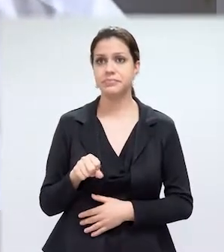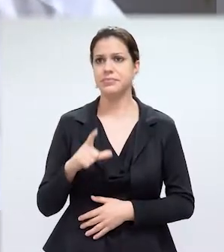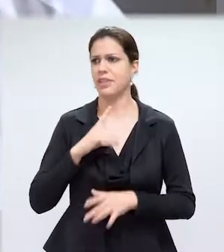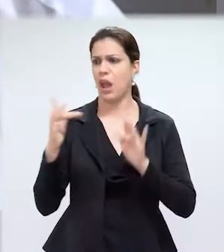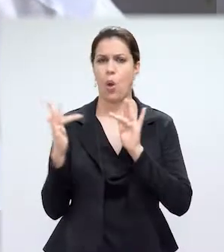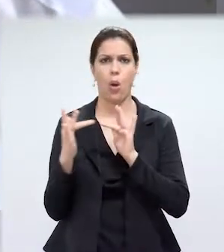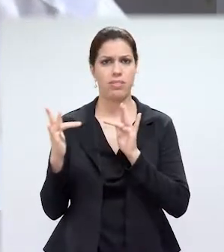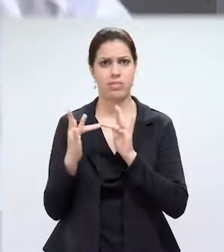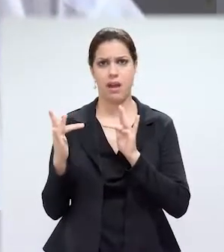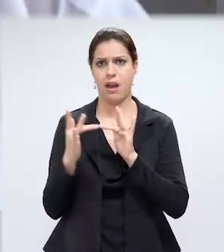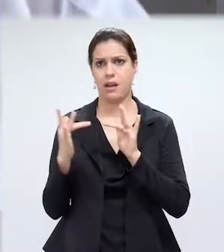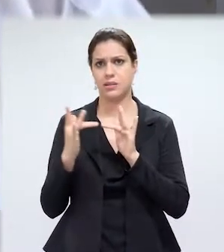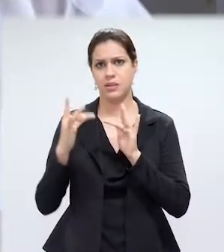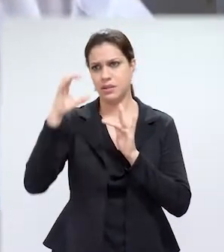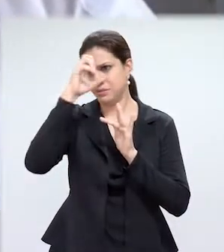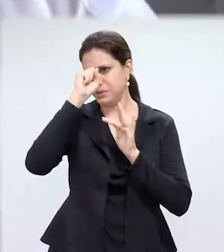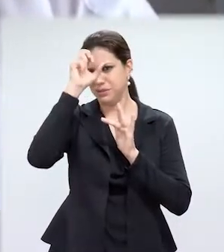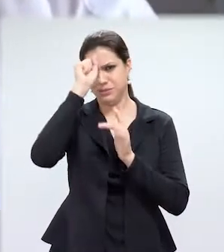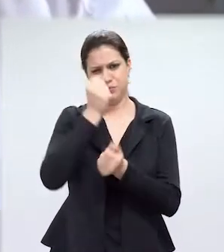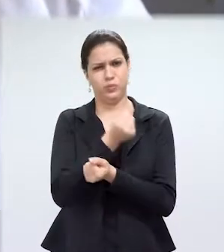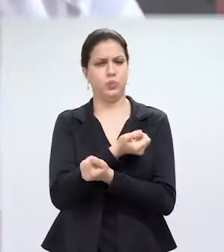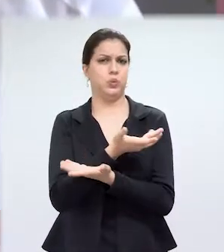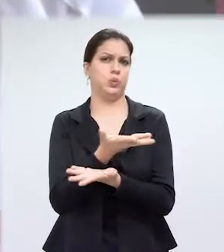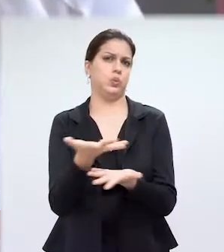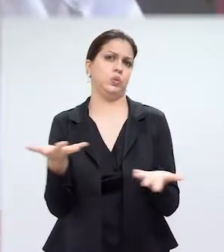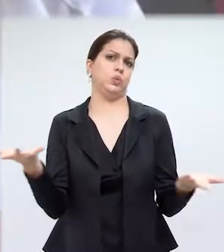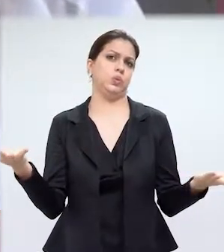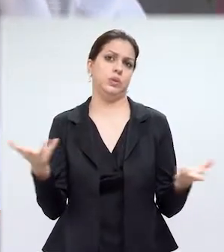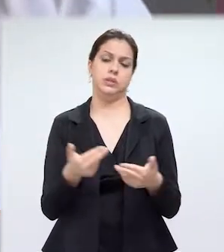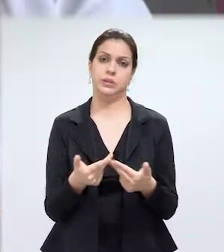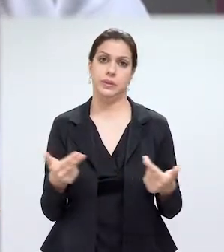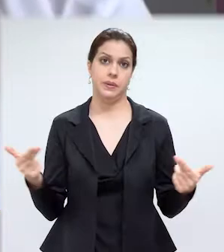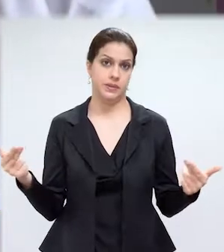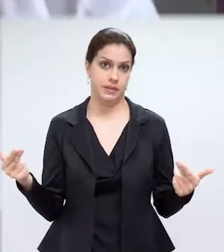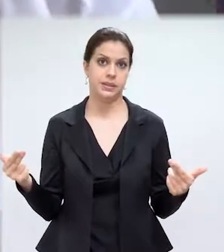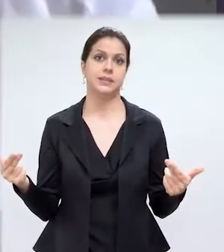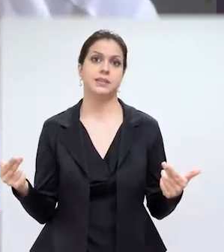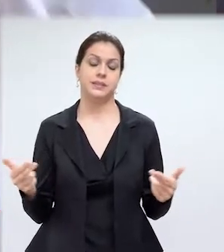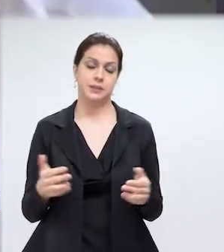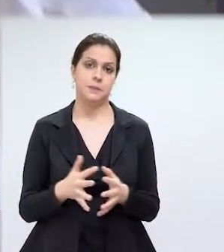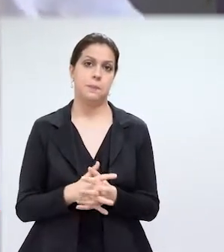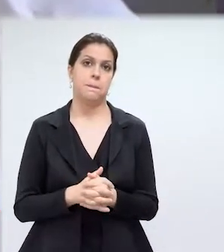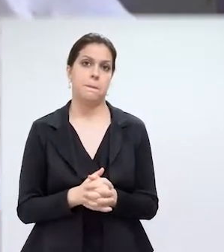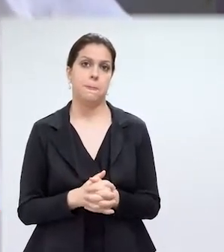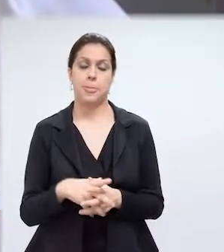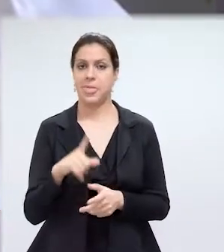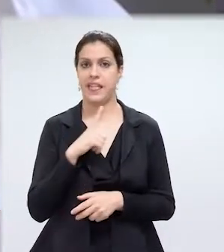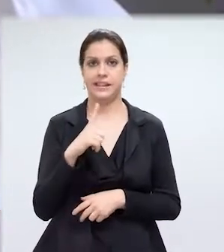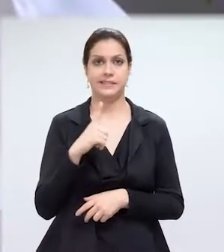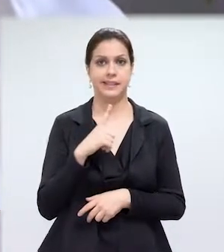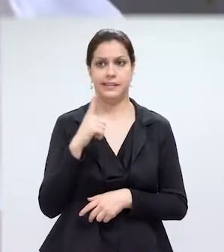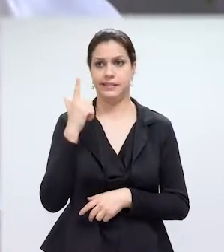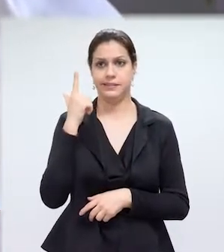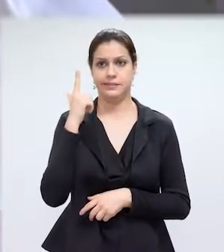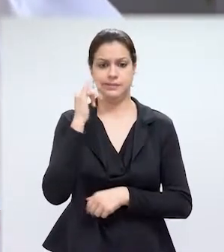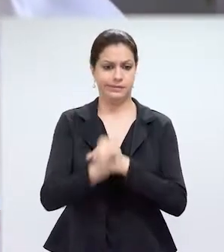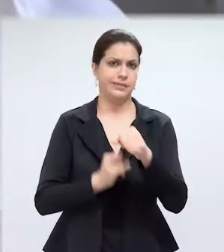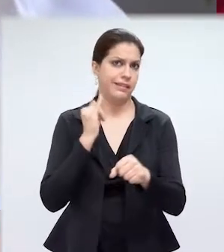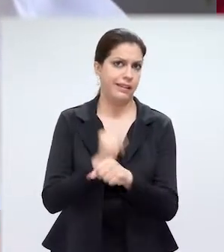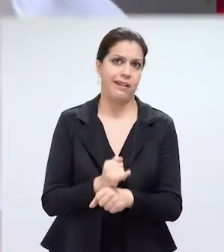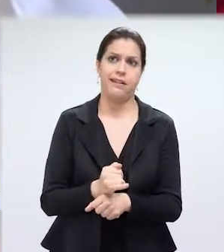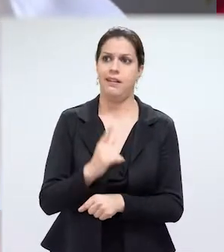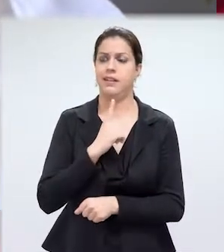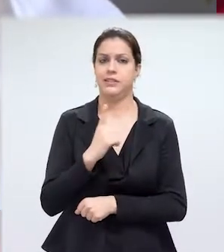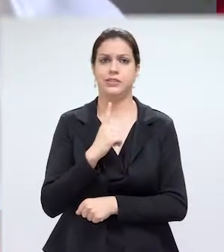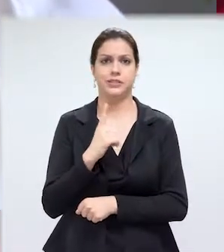escola particular, ele está em contato, né, com uma diversidade de